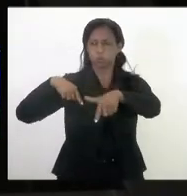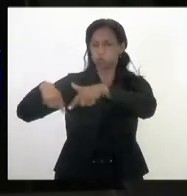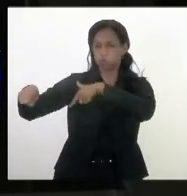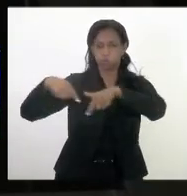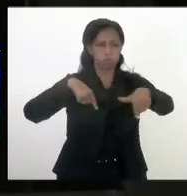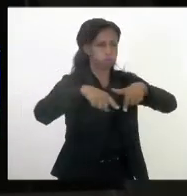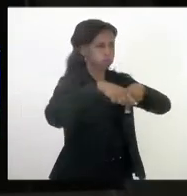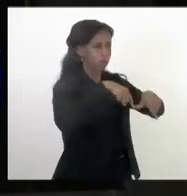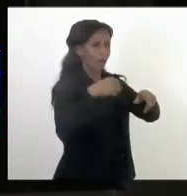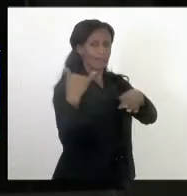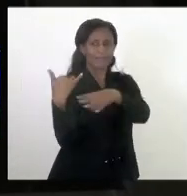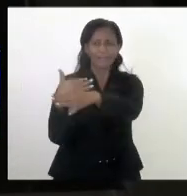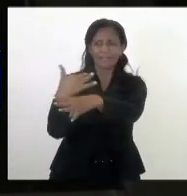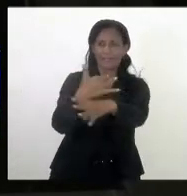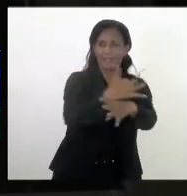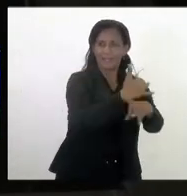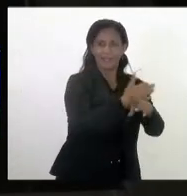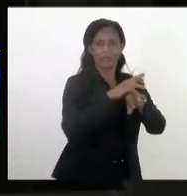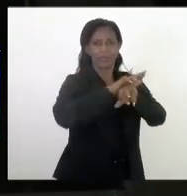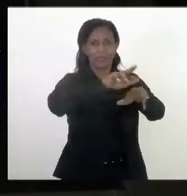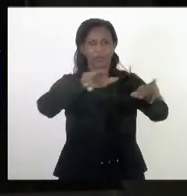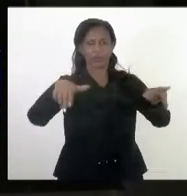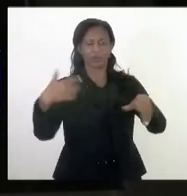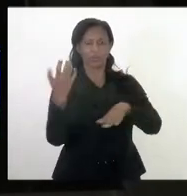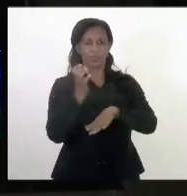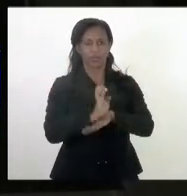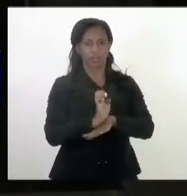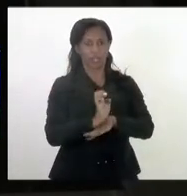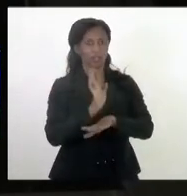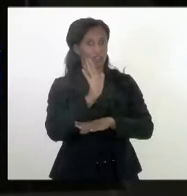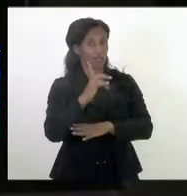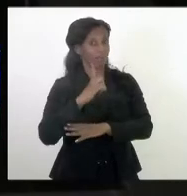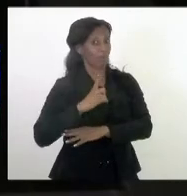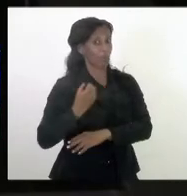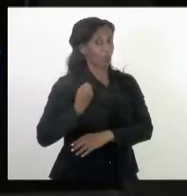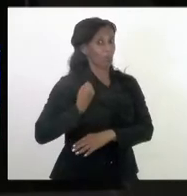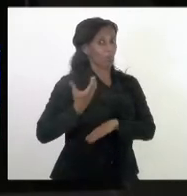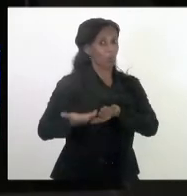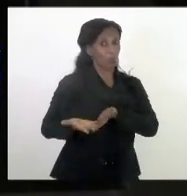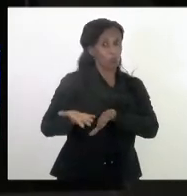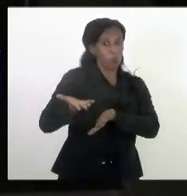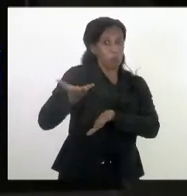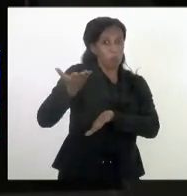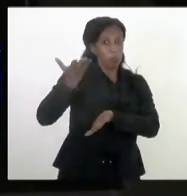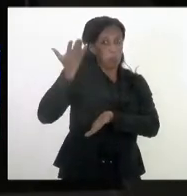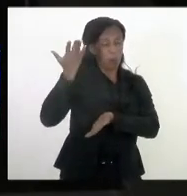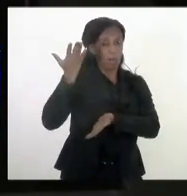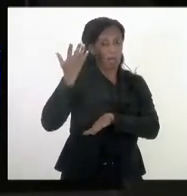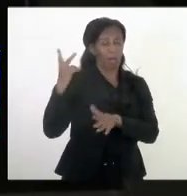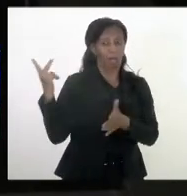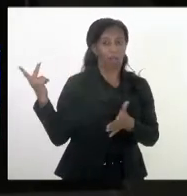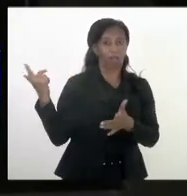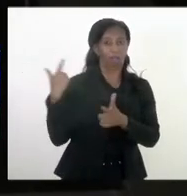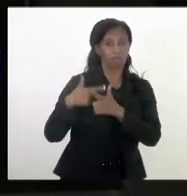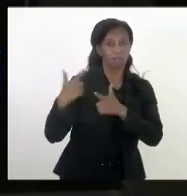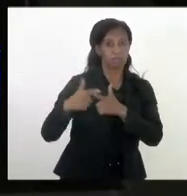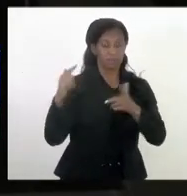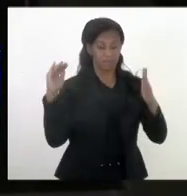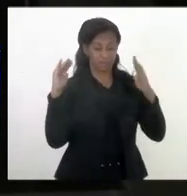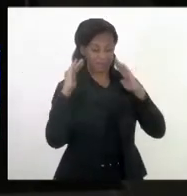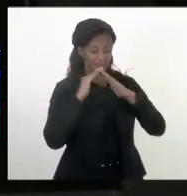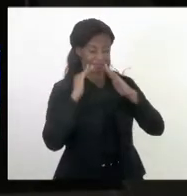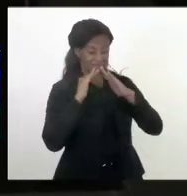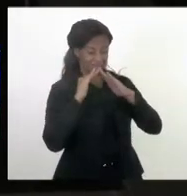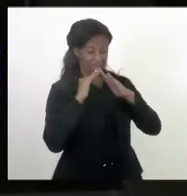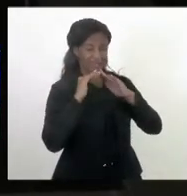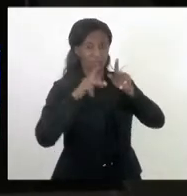cidades do estado do Rio de Janeiro. Já temos um número elevado de acidentes domésticos com